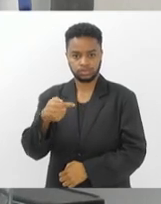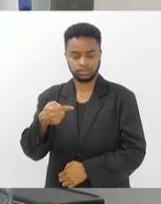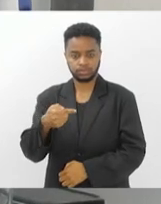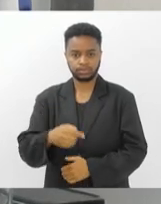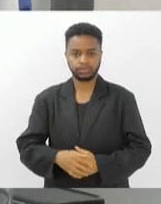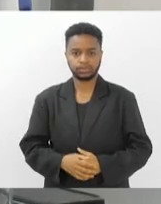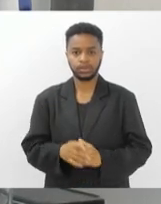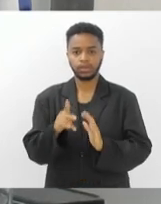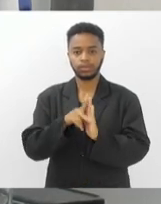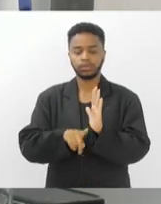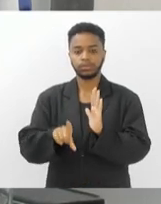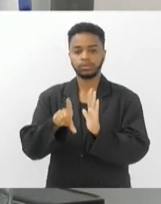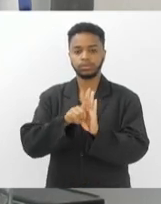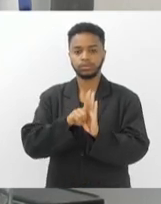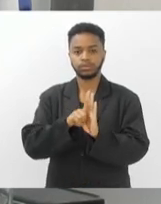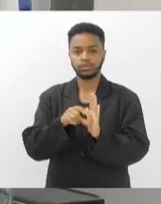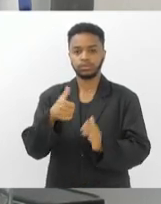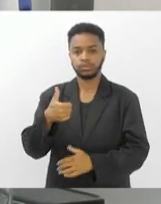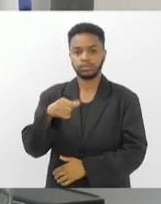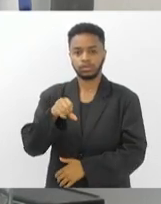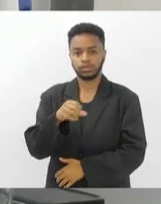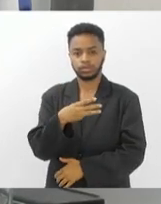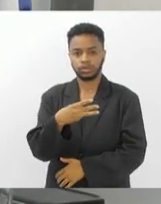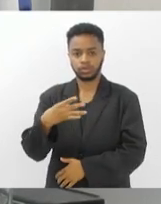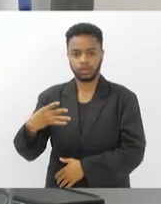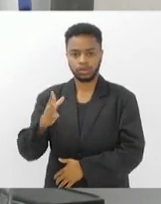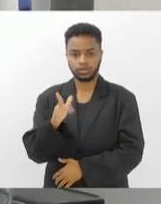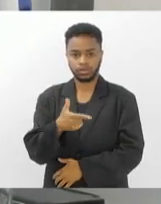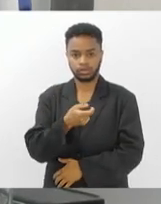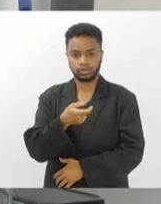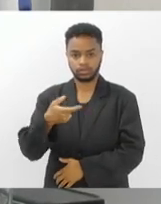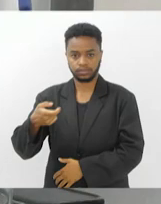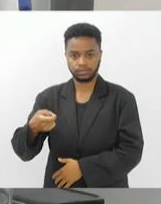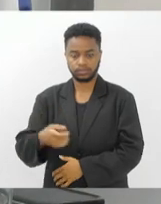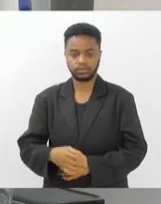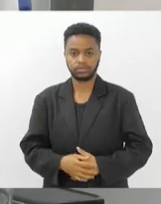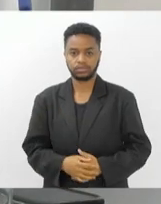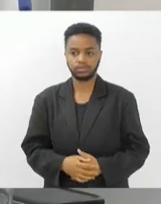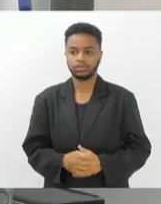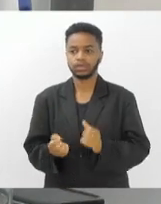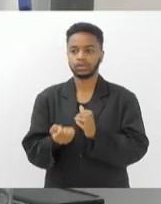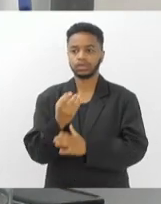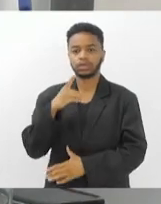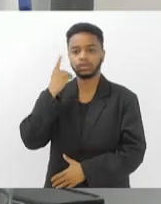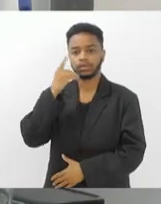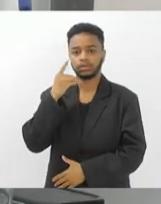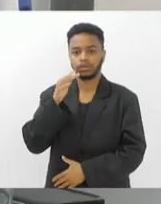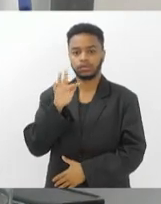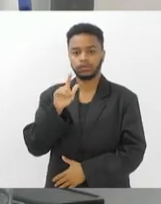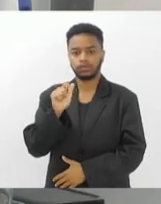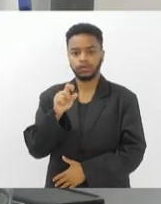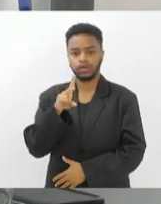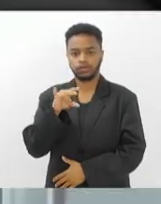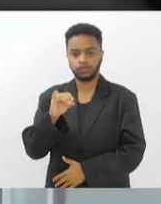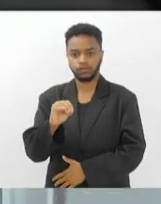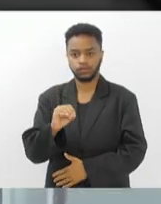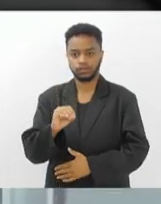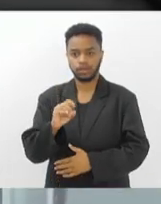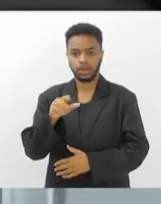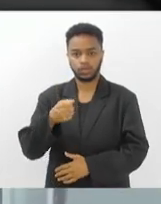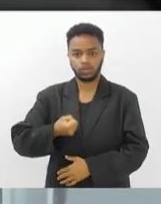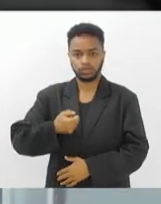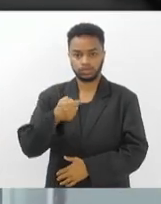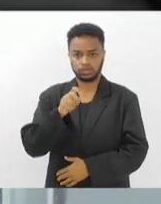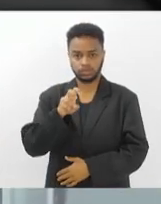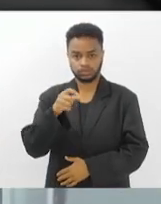projeto de lei 1934-2020, de autoria do deputado Flávio Serafini. É o 57, deputado? É,